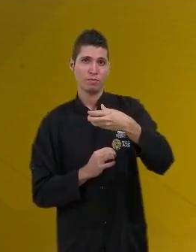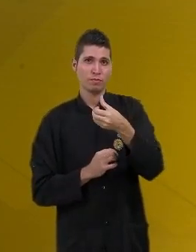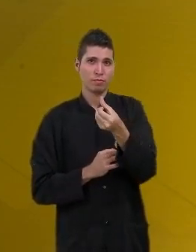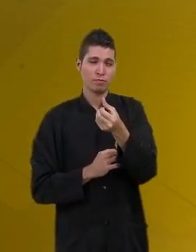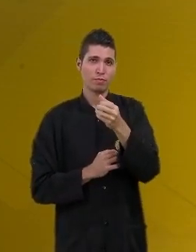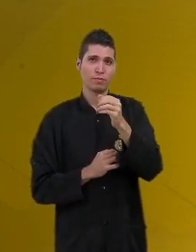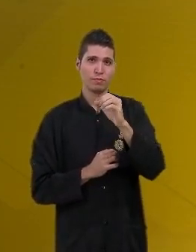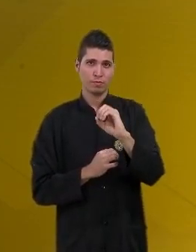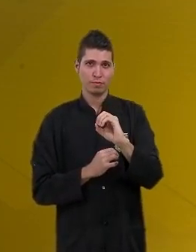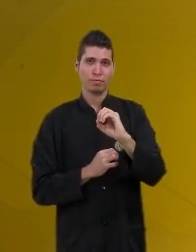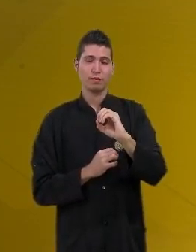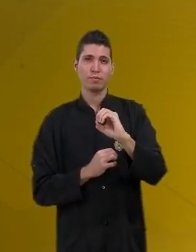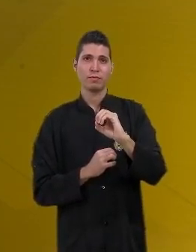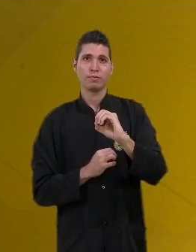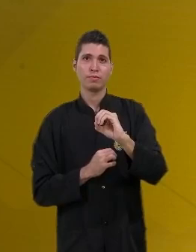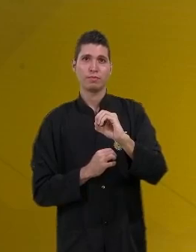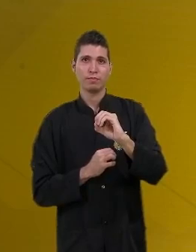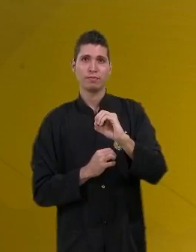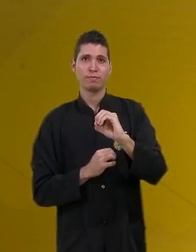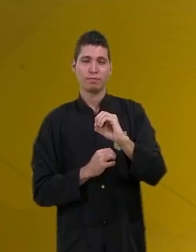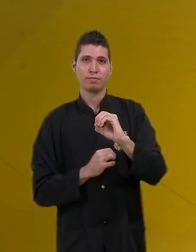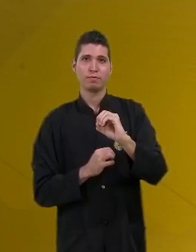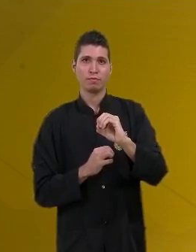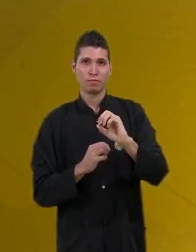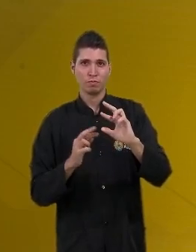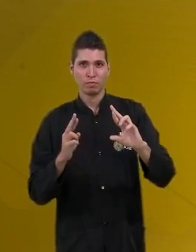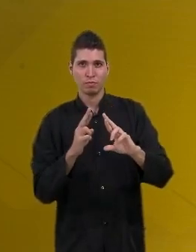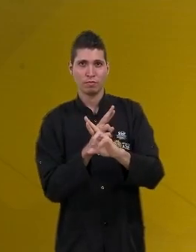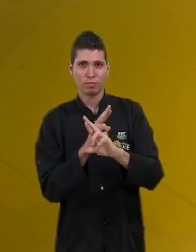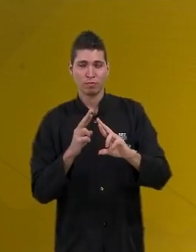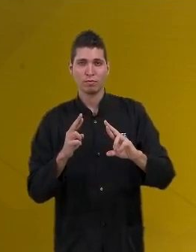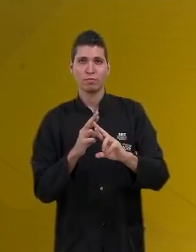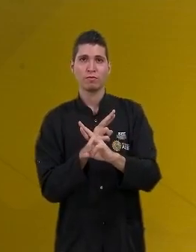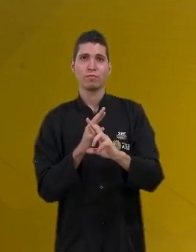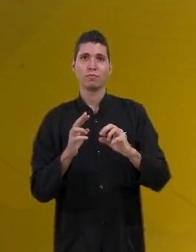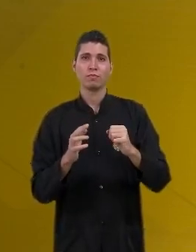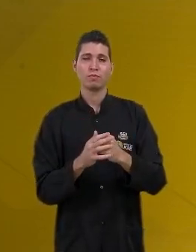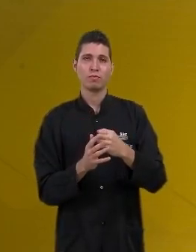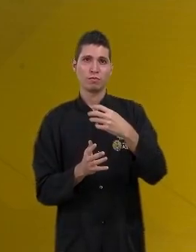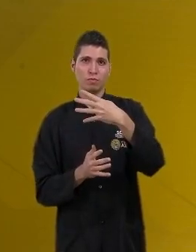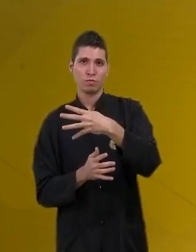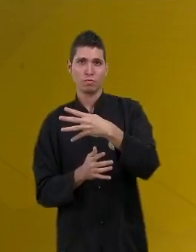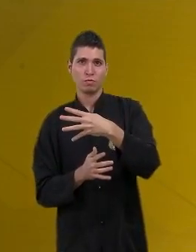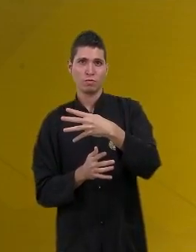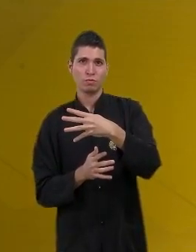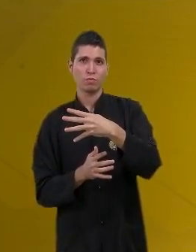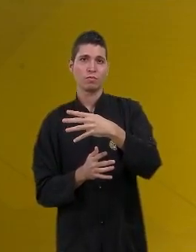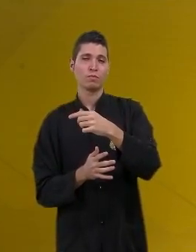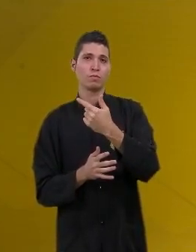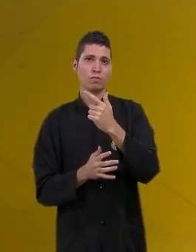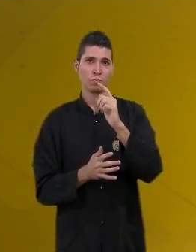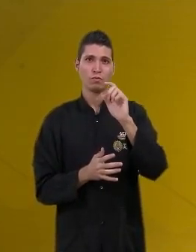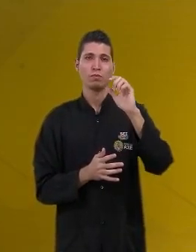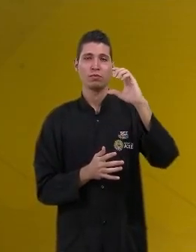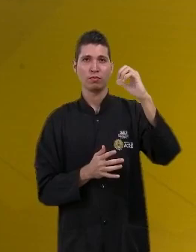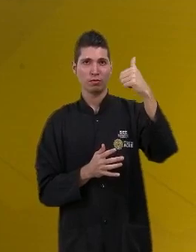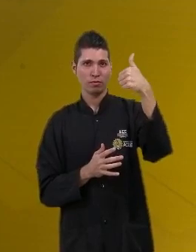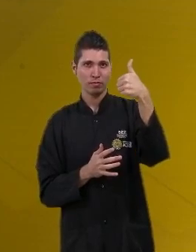né? Eu pude relacionar esses dois arcos, um que está no quarto quadrante e outro que está no primeiro quadrante.